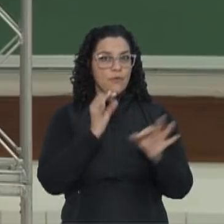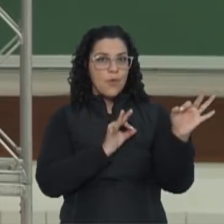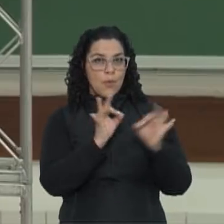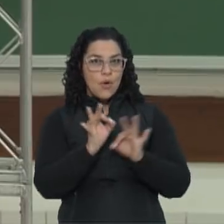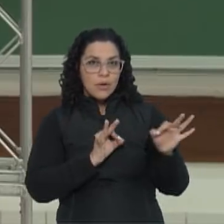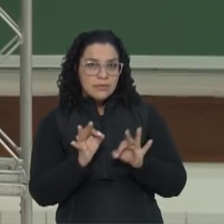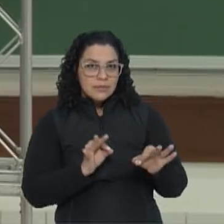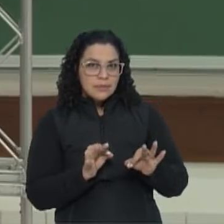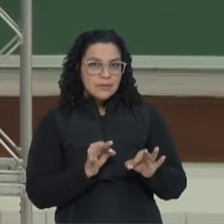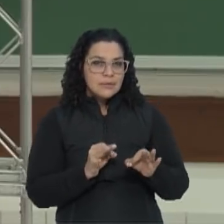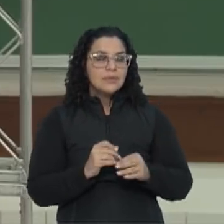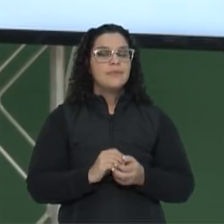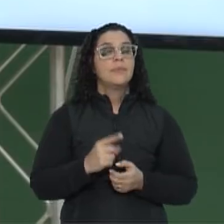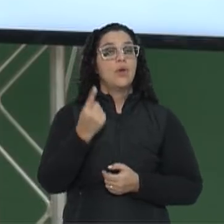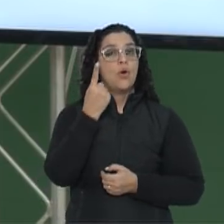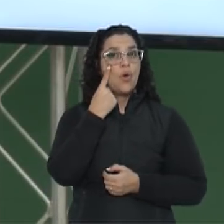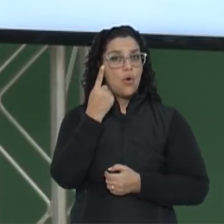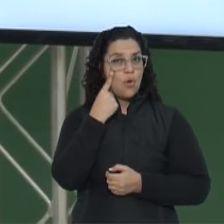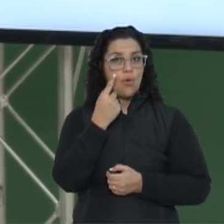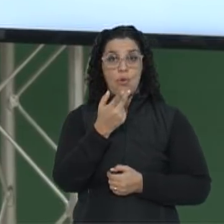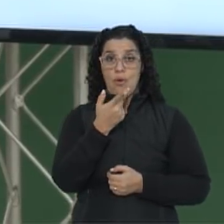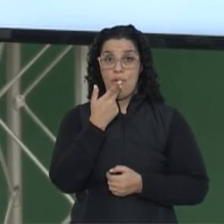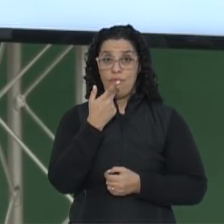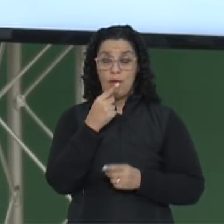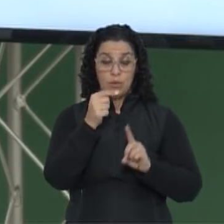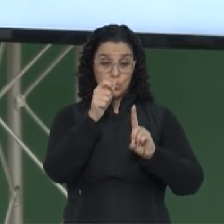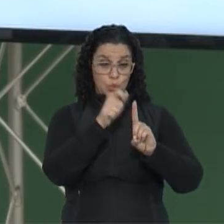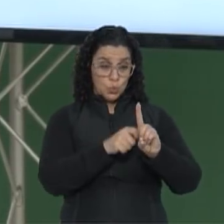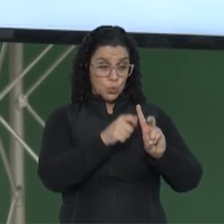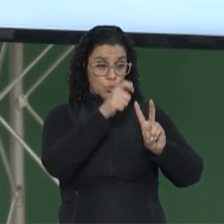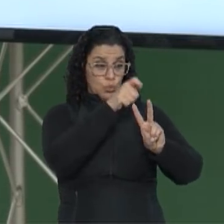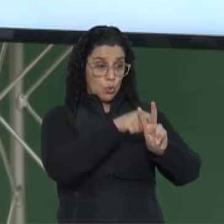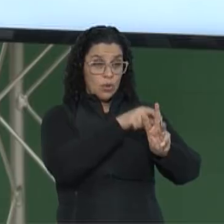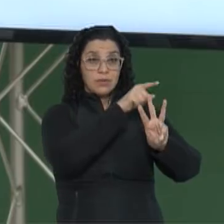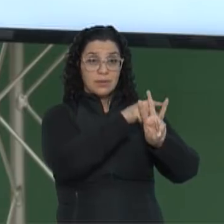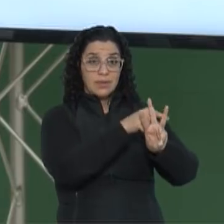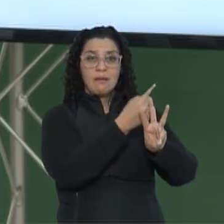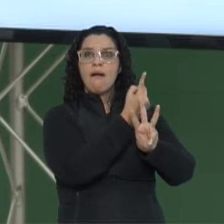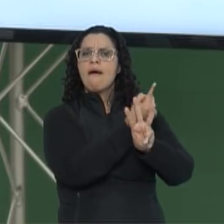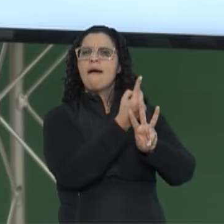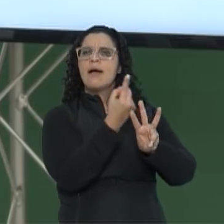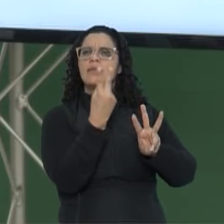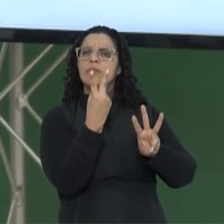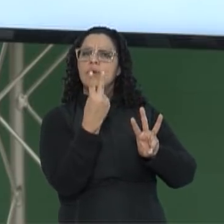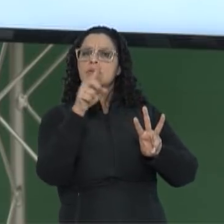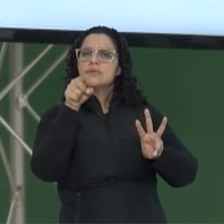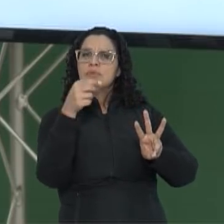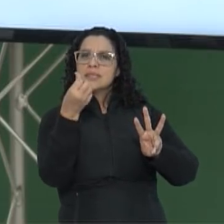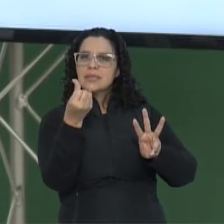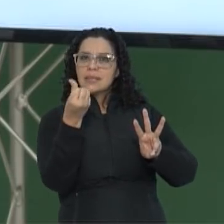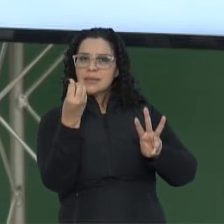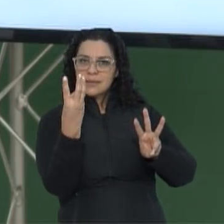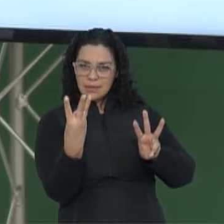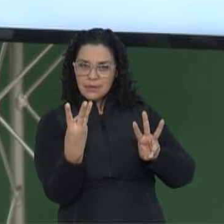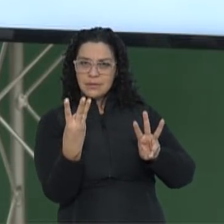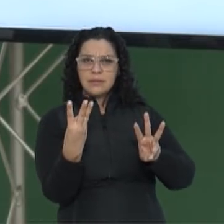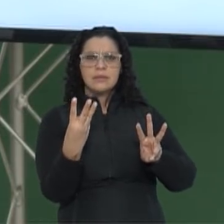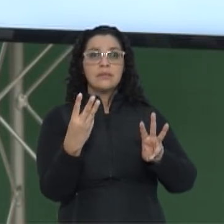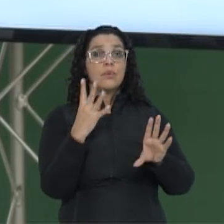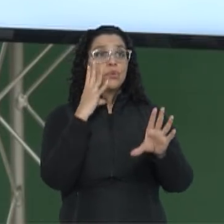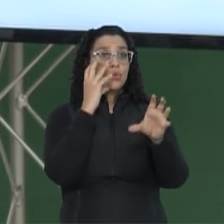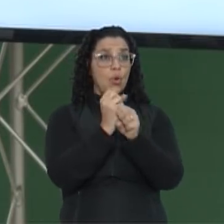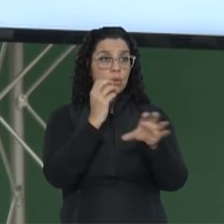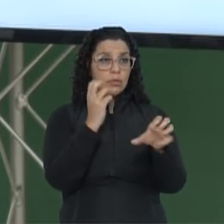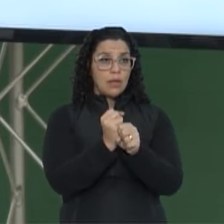nosso pensamento? Se eu falo em 3 cadernos de R$ 2,63 cada um, eu tenho um